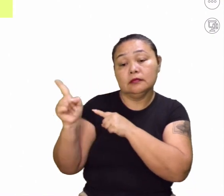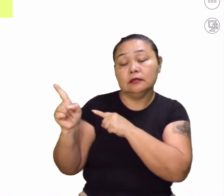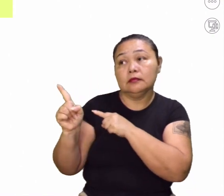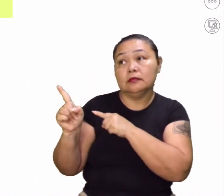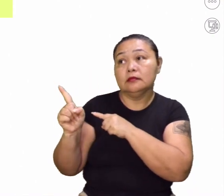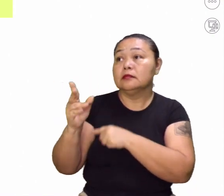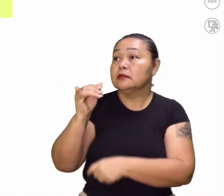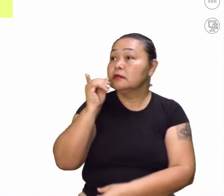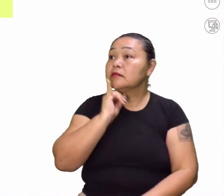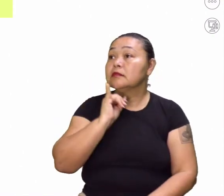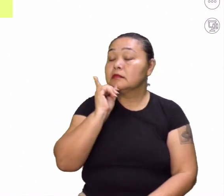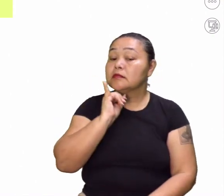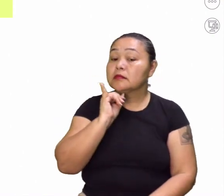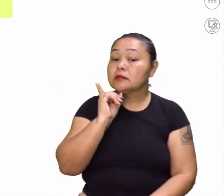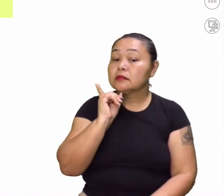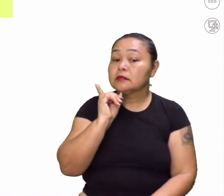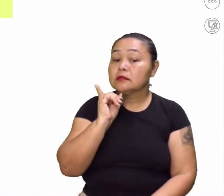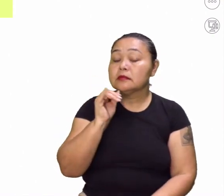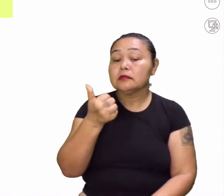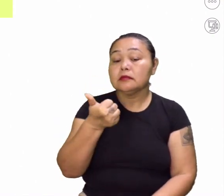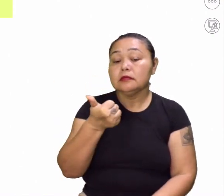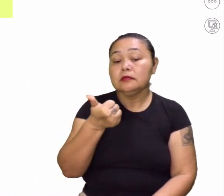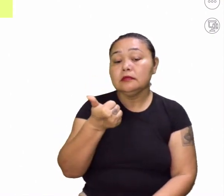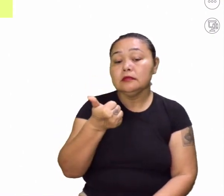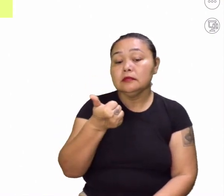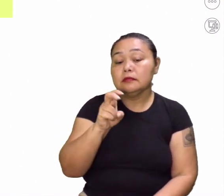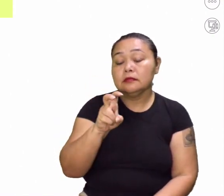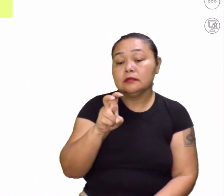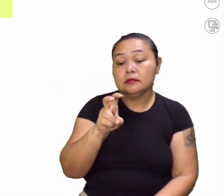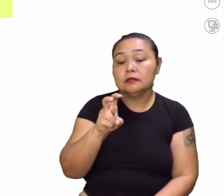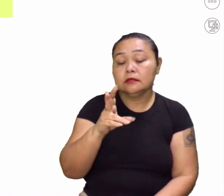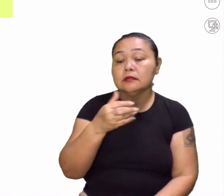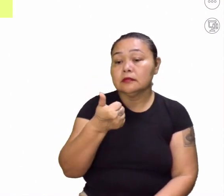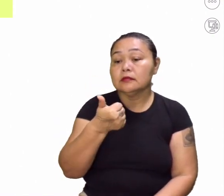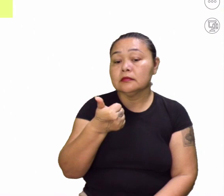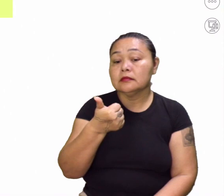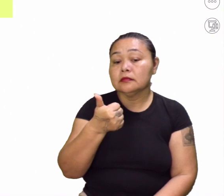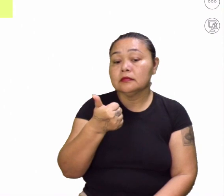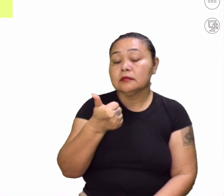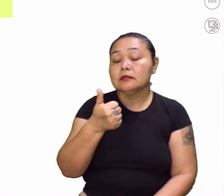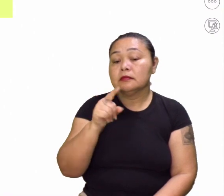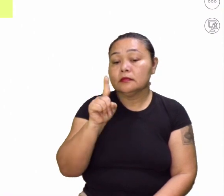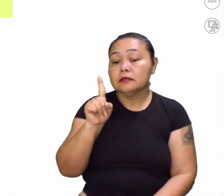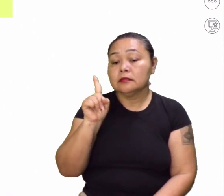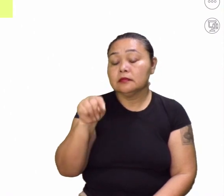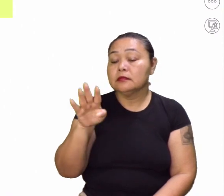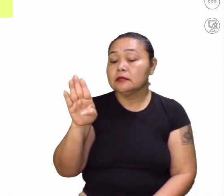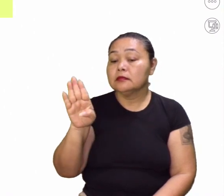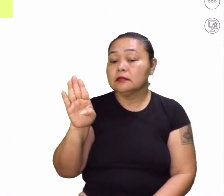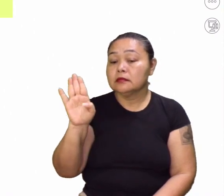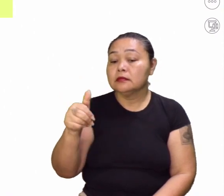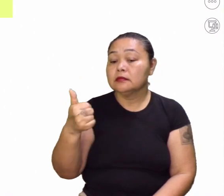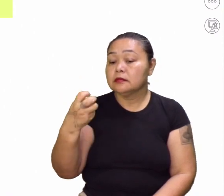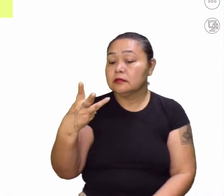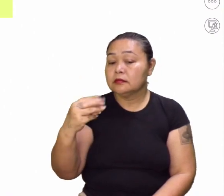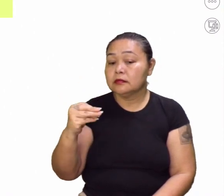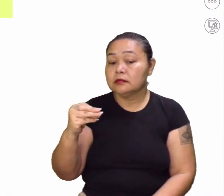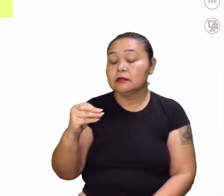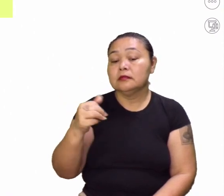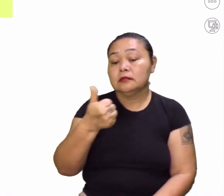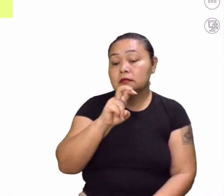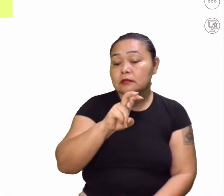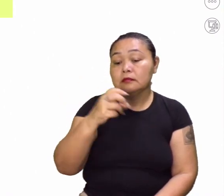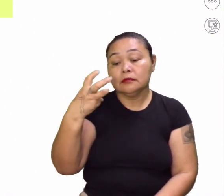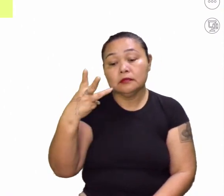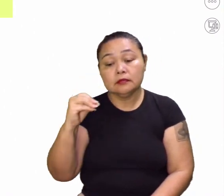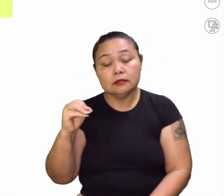por exemplo, aqui é 15 graus, só um exemplo para vocês, no ponto B é 30 graus, eu estou saindo de 15 e estou